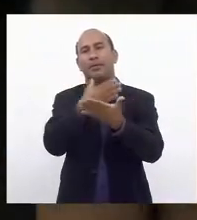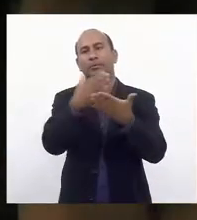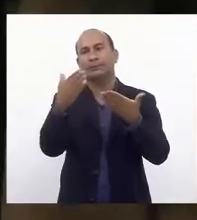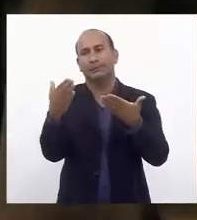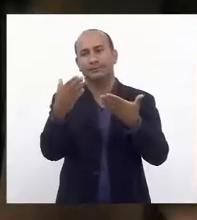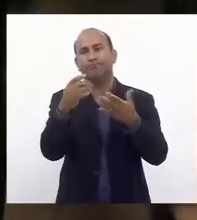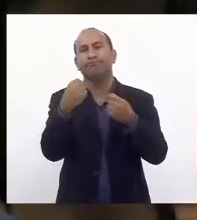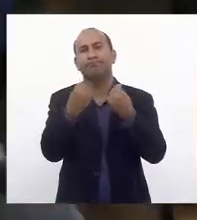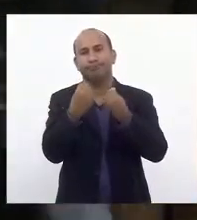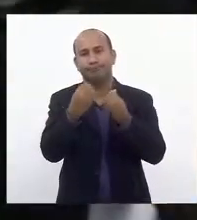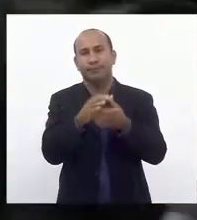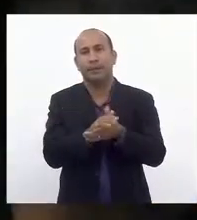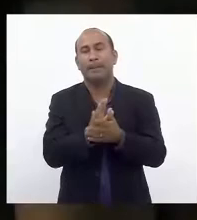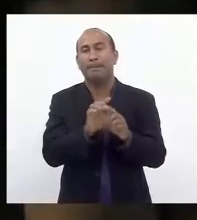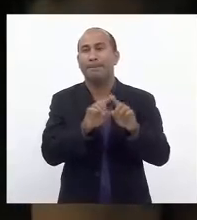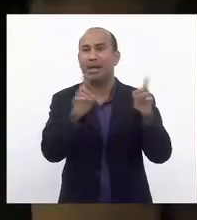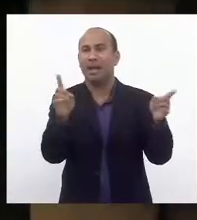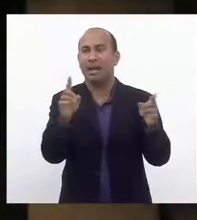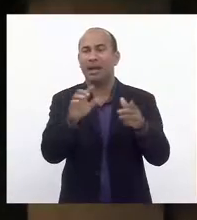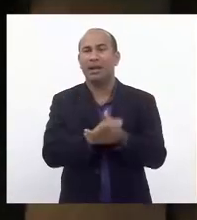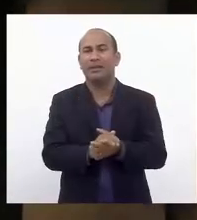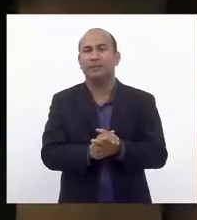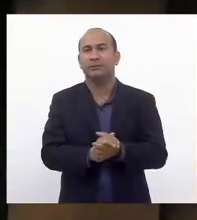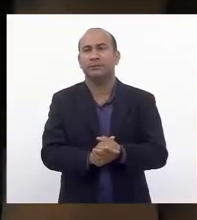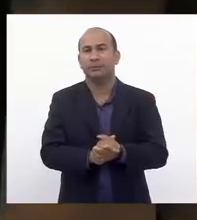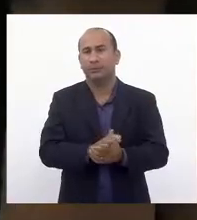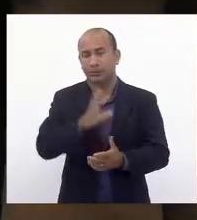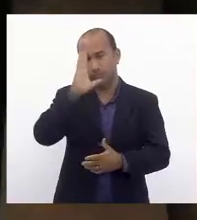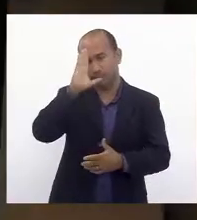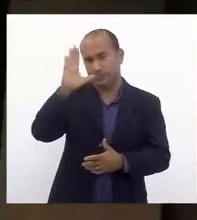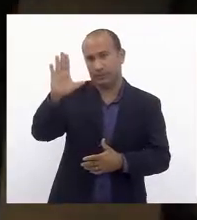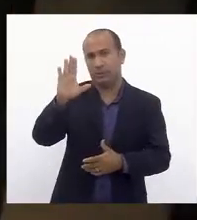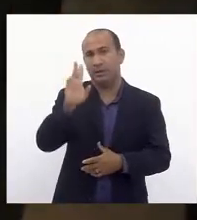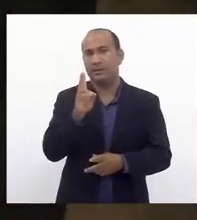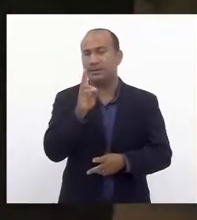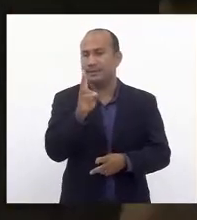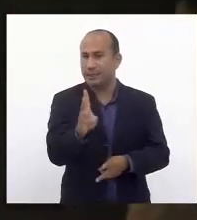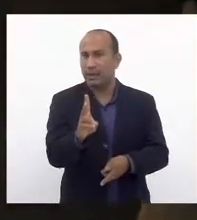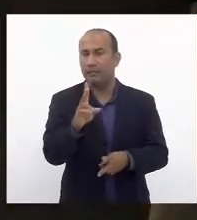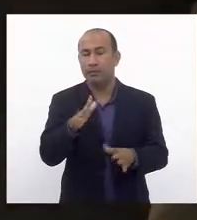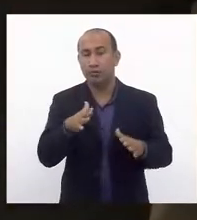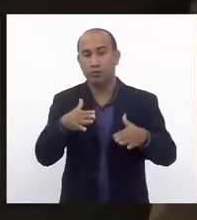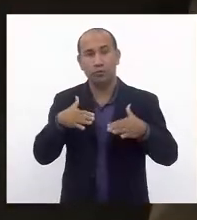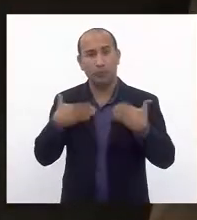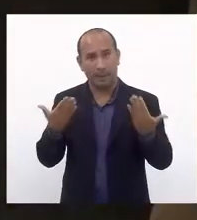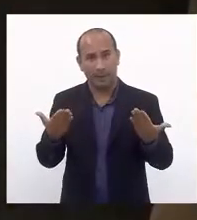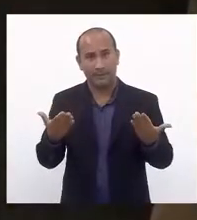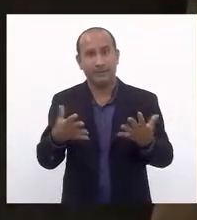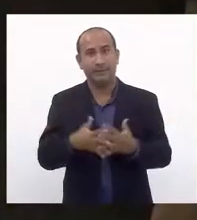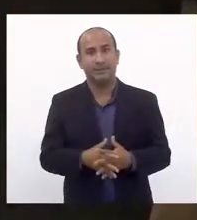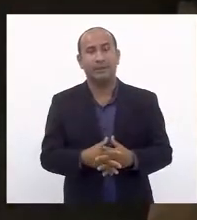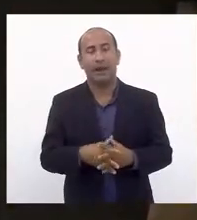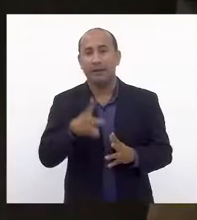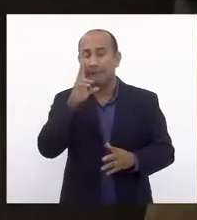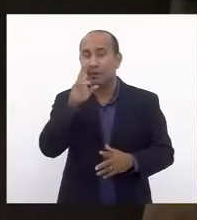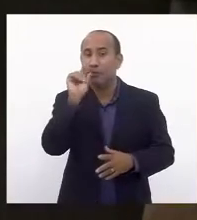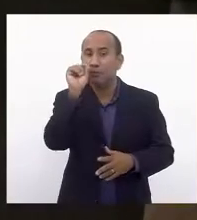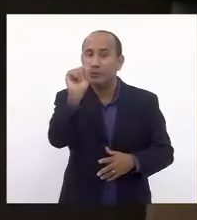iniciativa. Mas o nosso Supremo sempre nos surpreende, visto